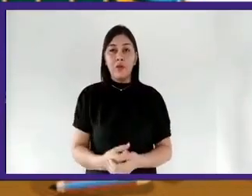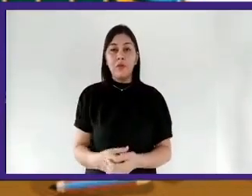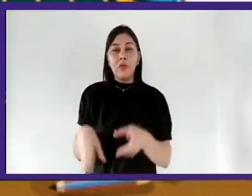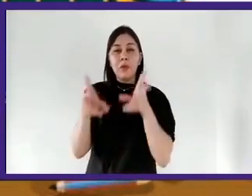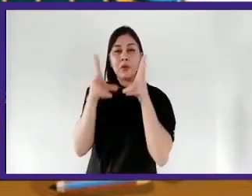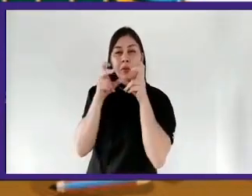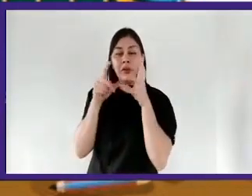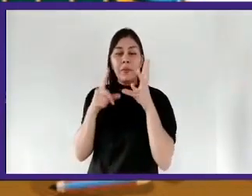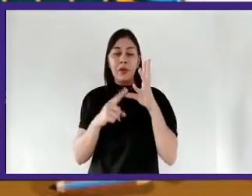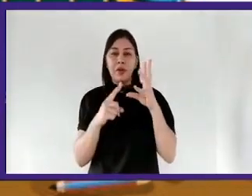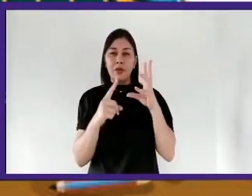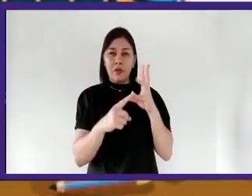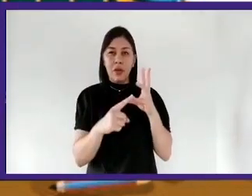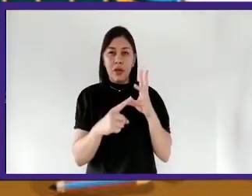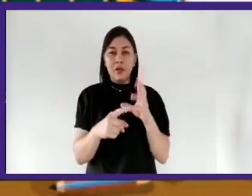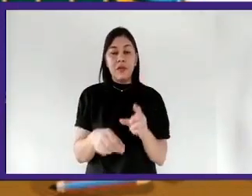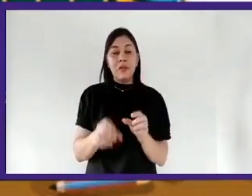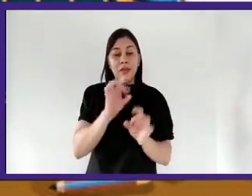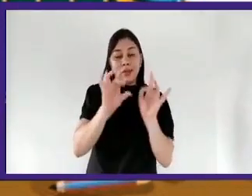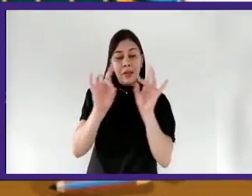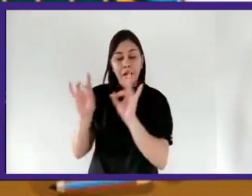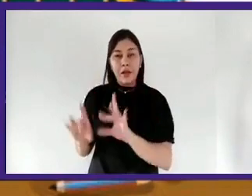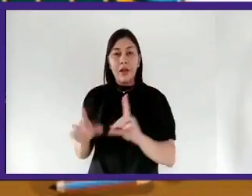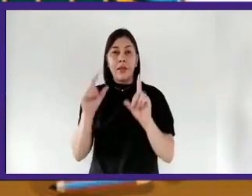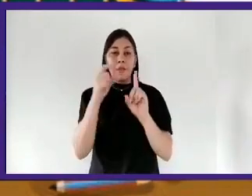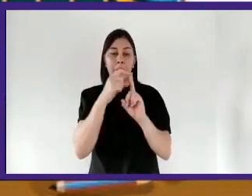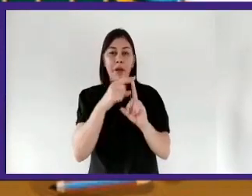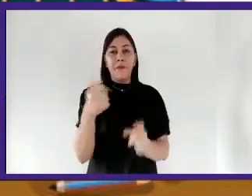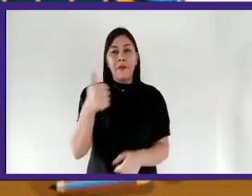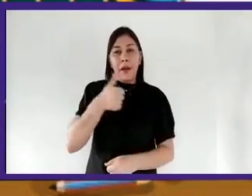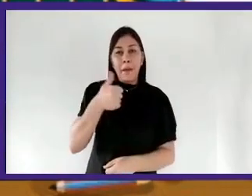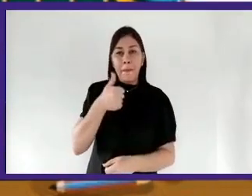ver as vogais de cada palavrinha. Vamos lá?